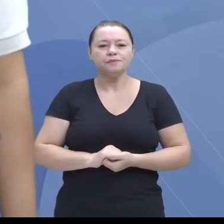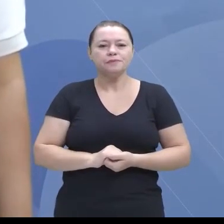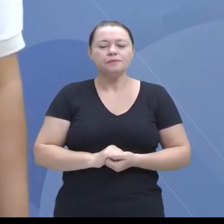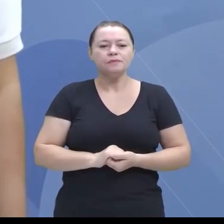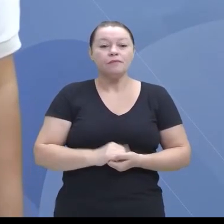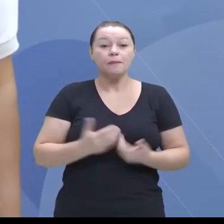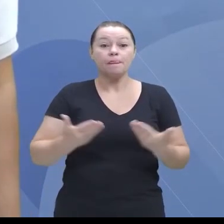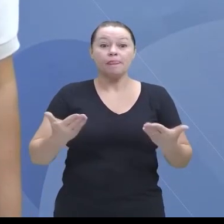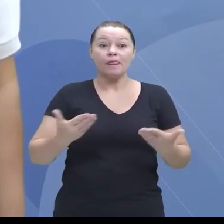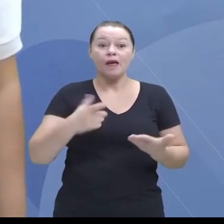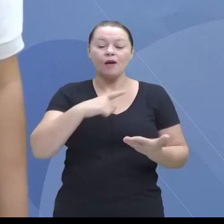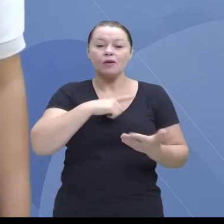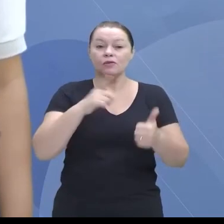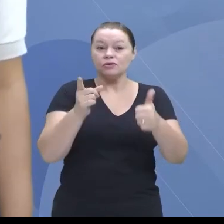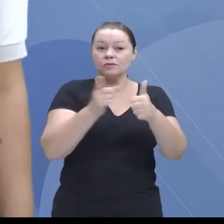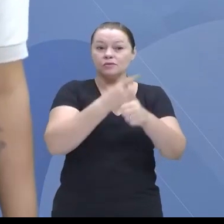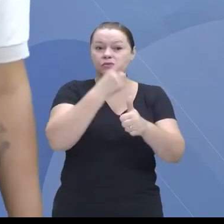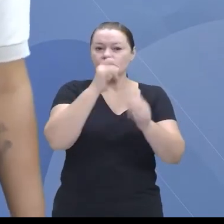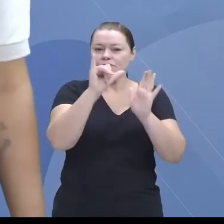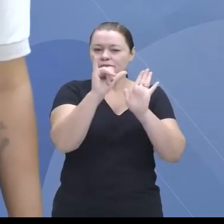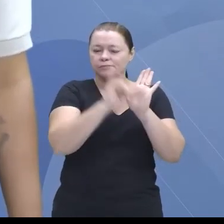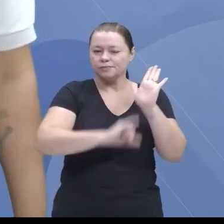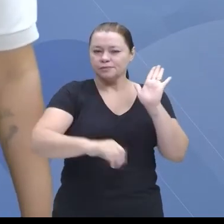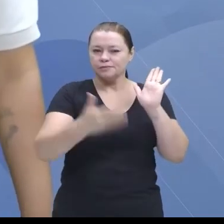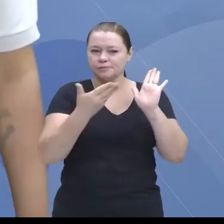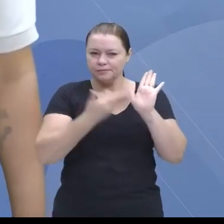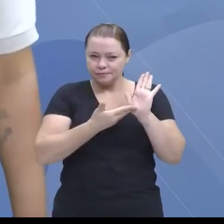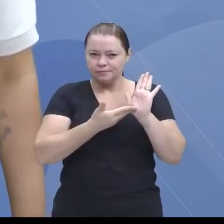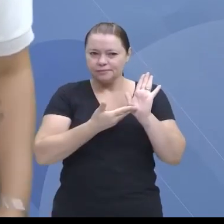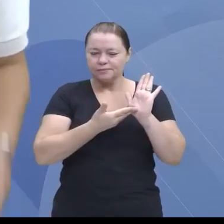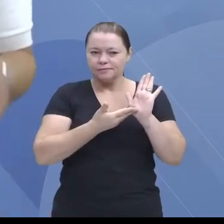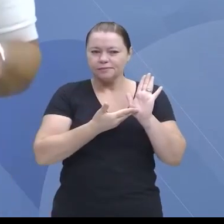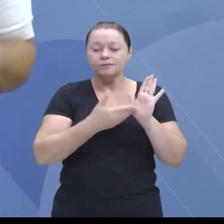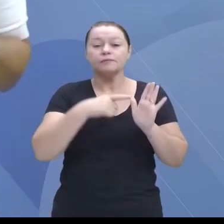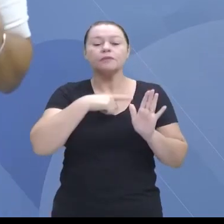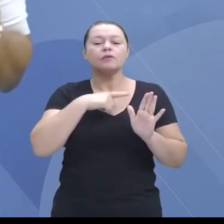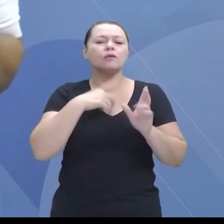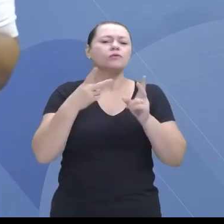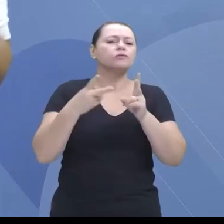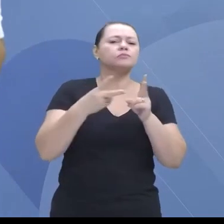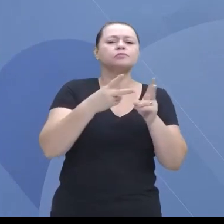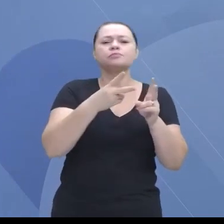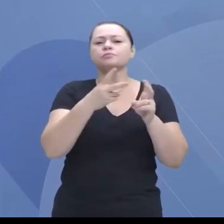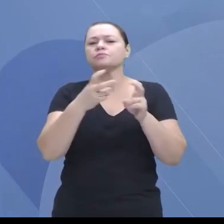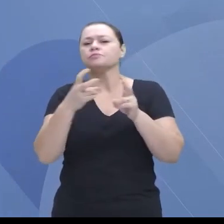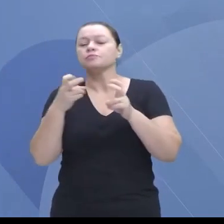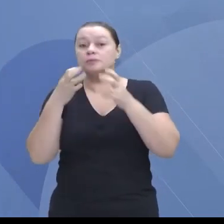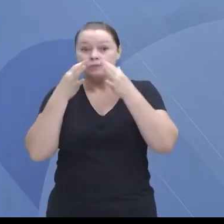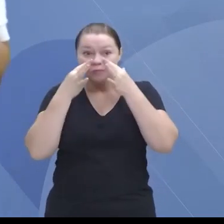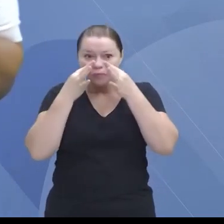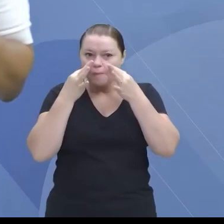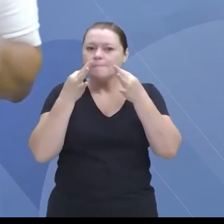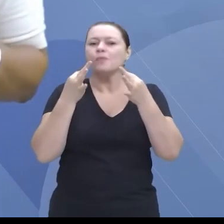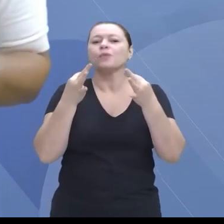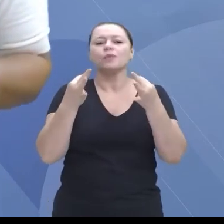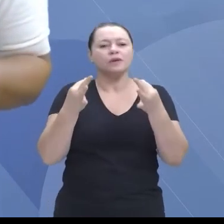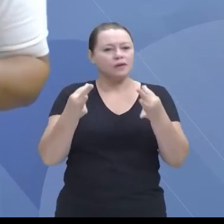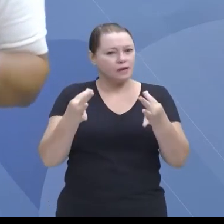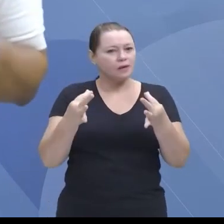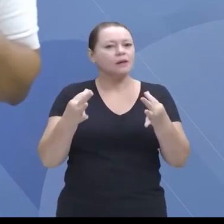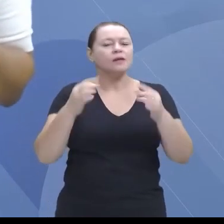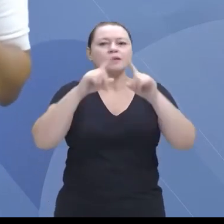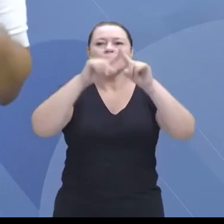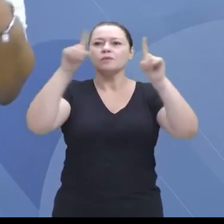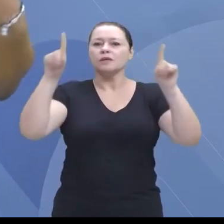Agora temos o exemplo 1. O exemplo 1, nós vamos observar atentamente esse